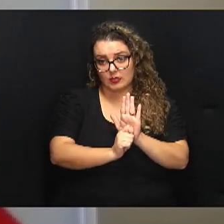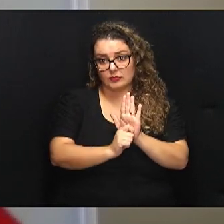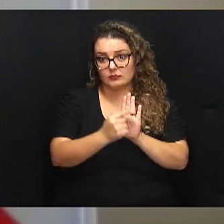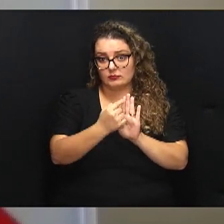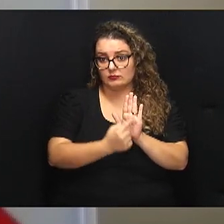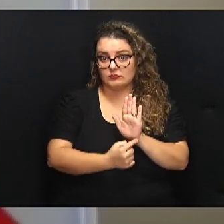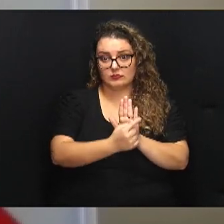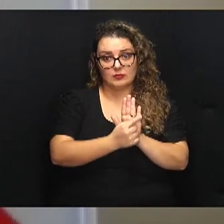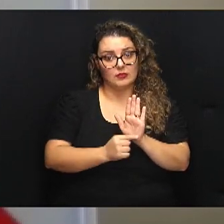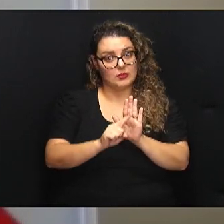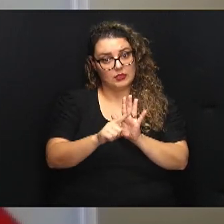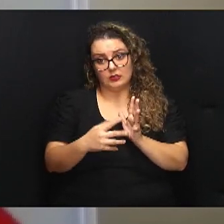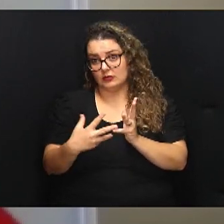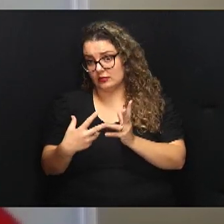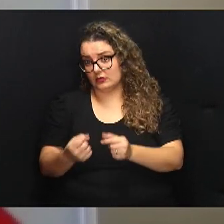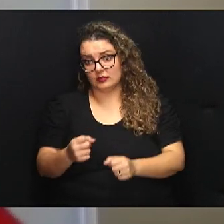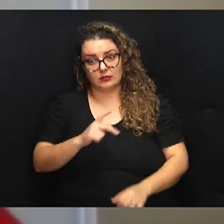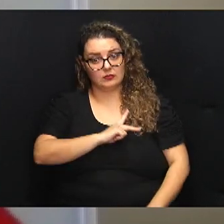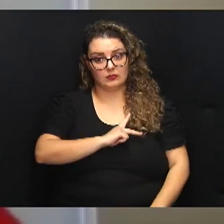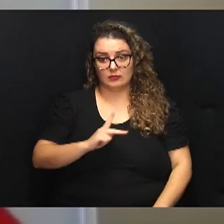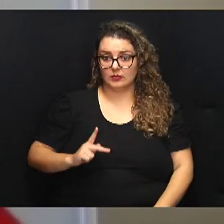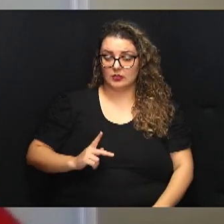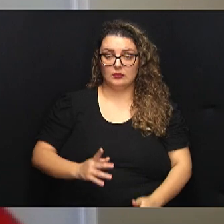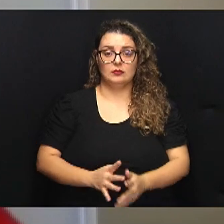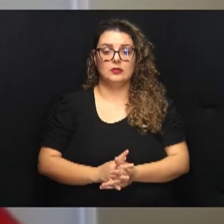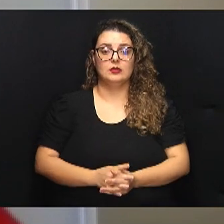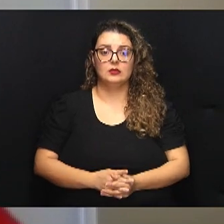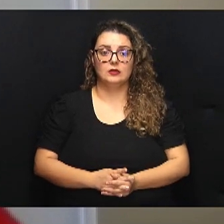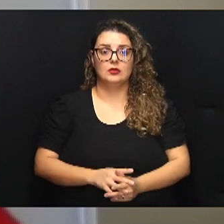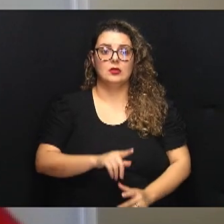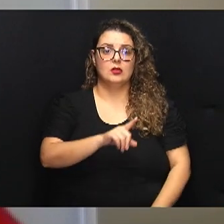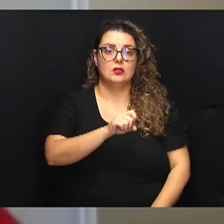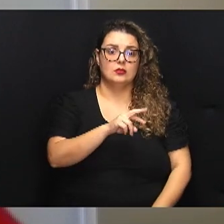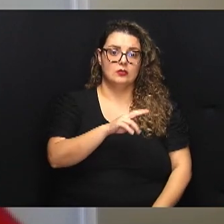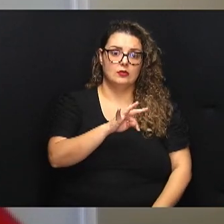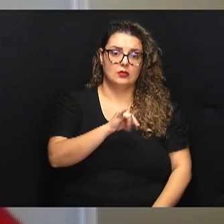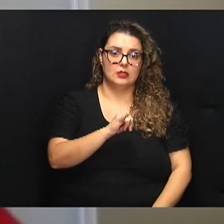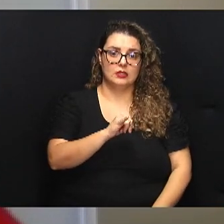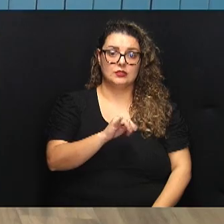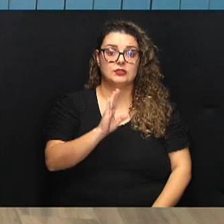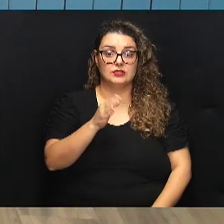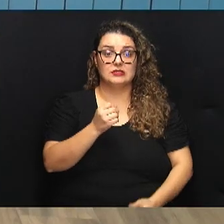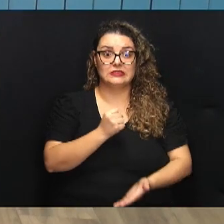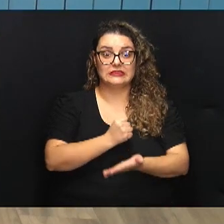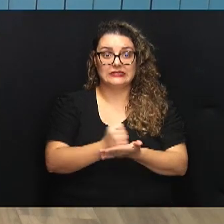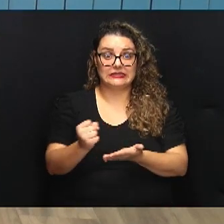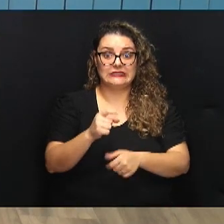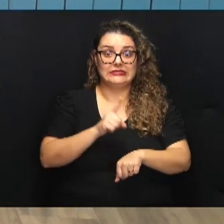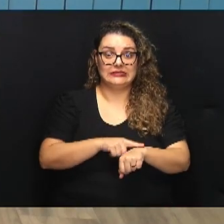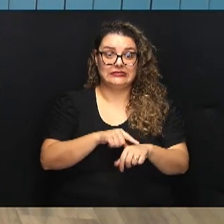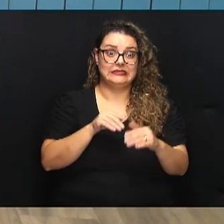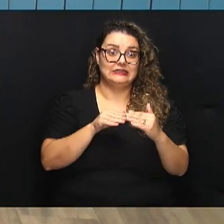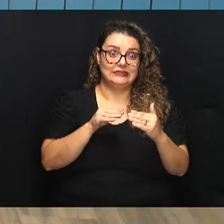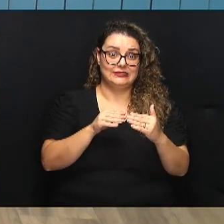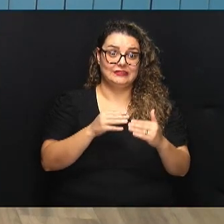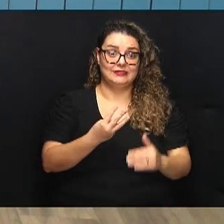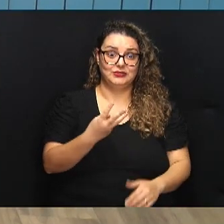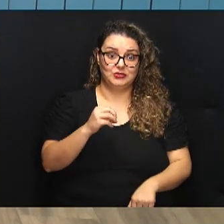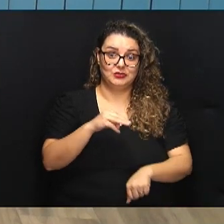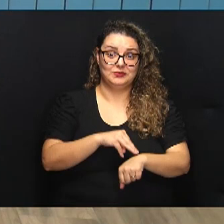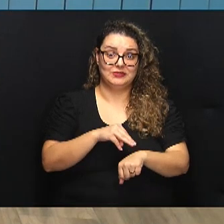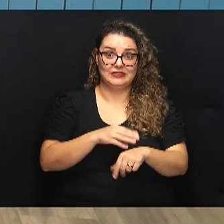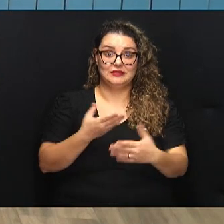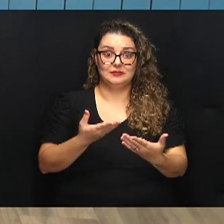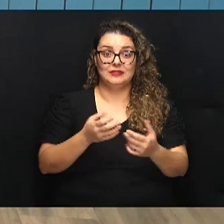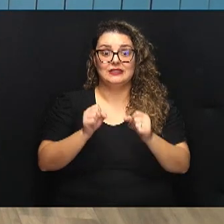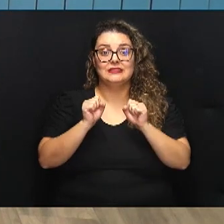sejam sancionados pelo presidente. Lorete, eu sei que eu já esgotei o tempo, né, combinado, que era de 30 minutos, mas